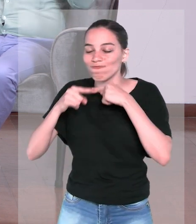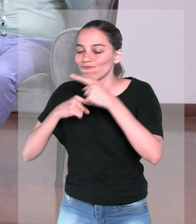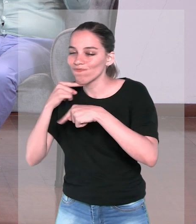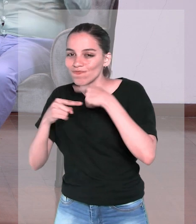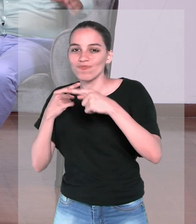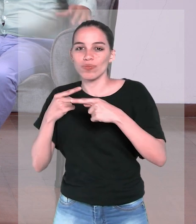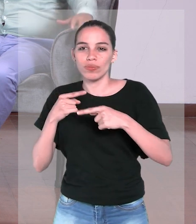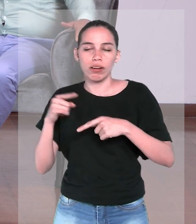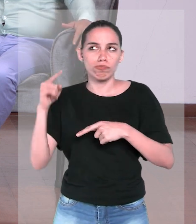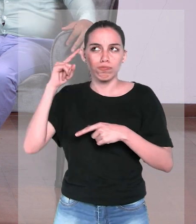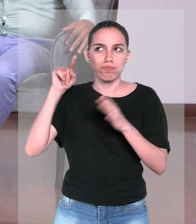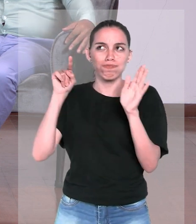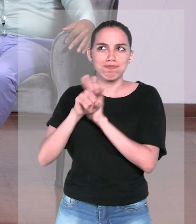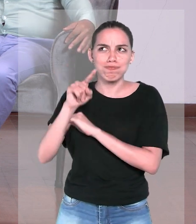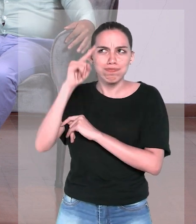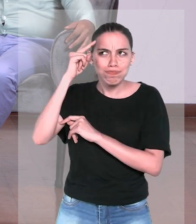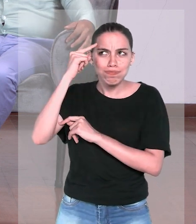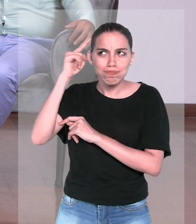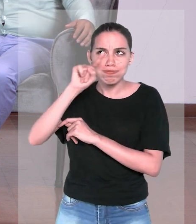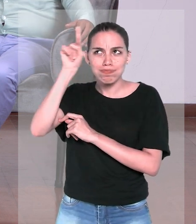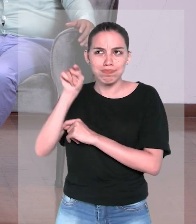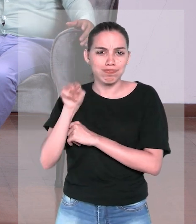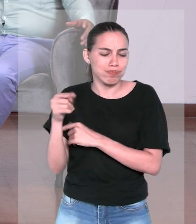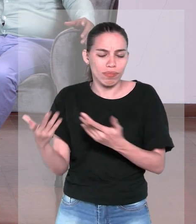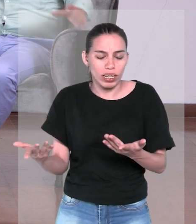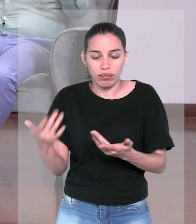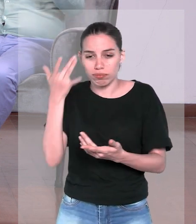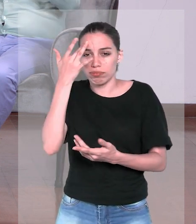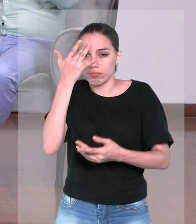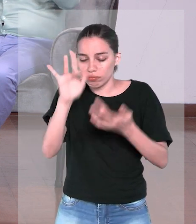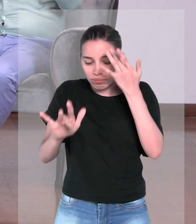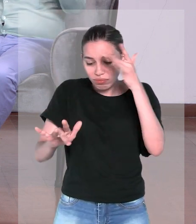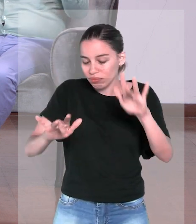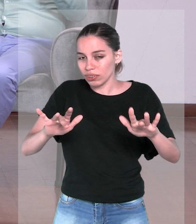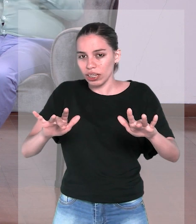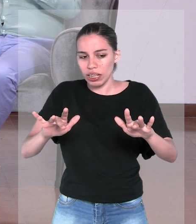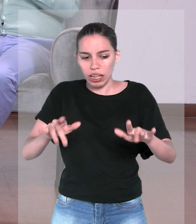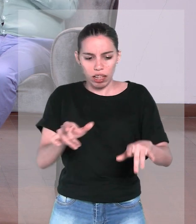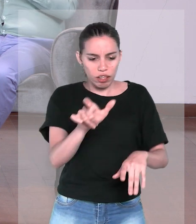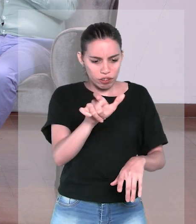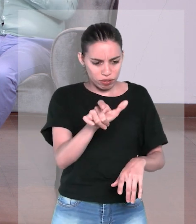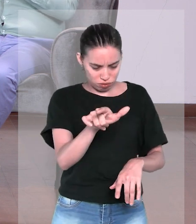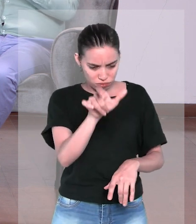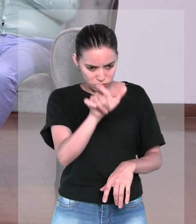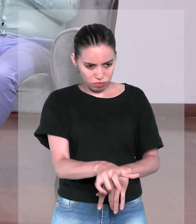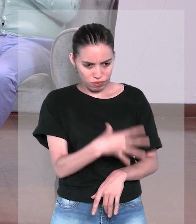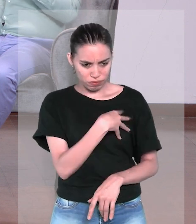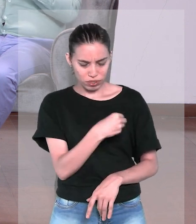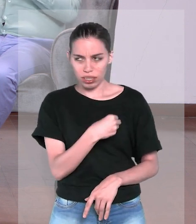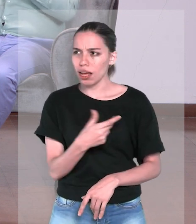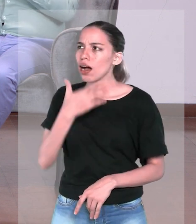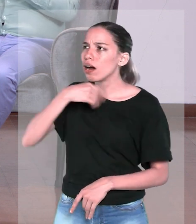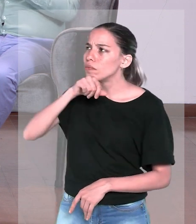porque havia um problema sério com a família tradicional. Há uma família, nos dias de hoje,